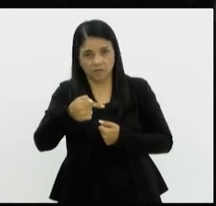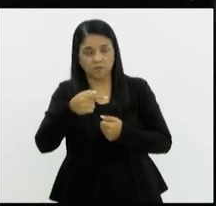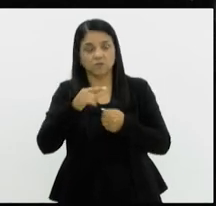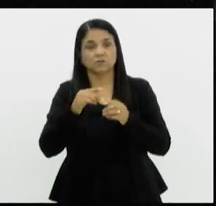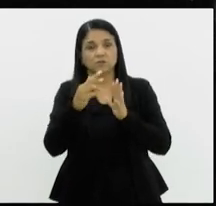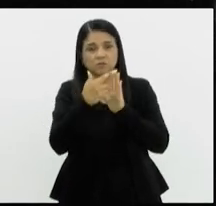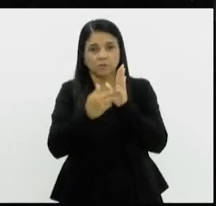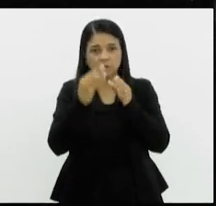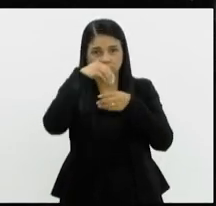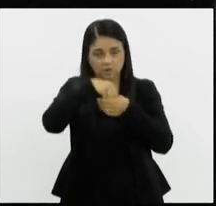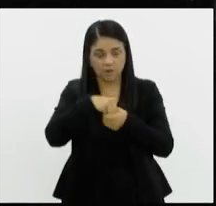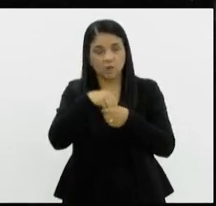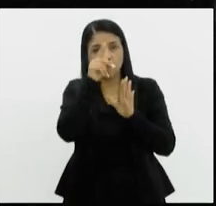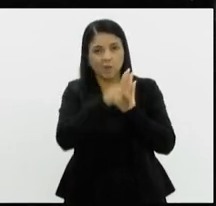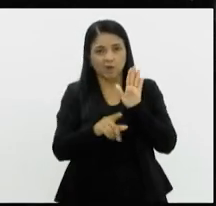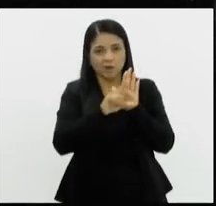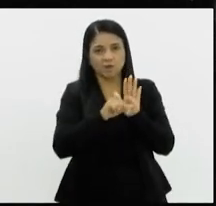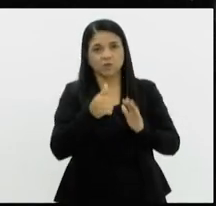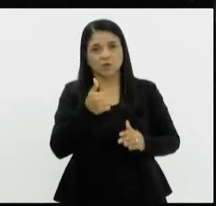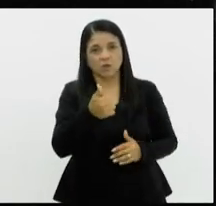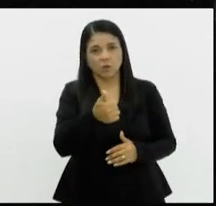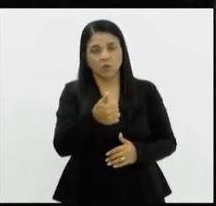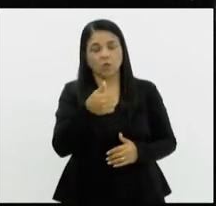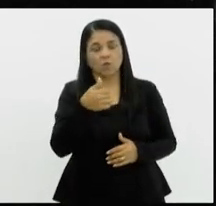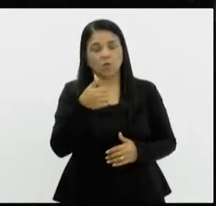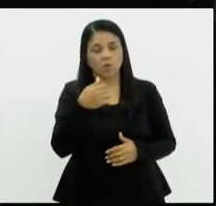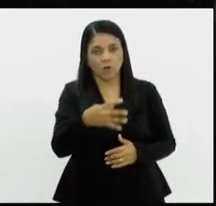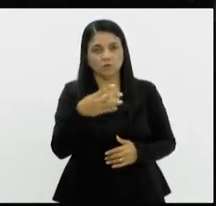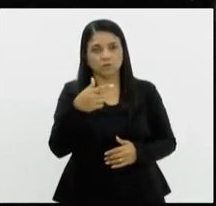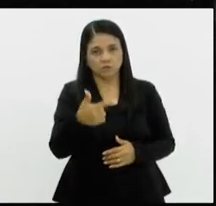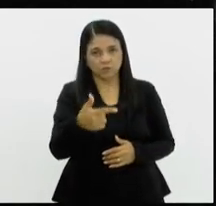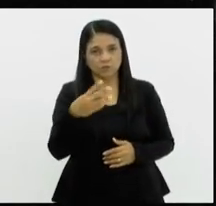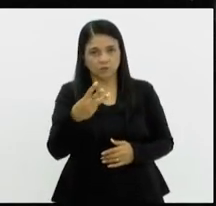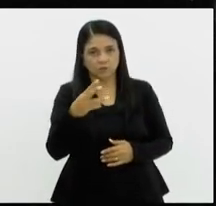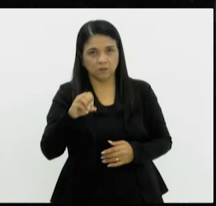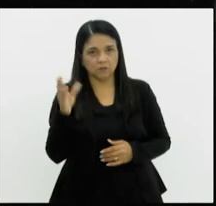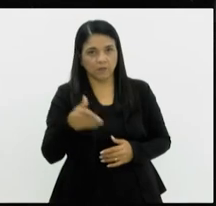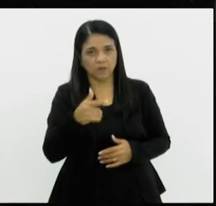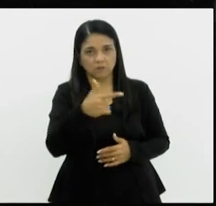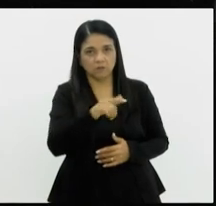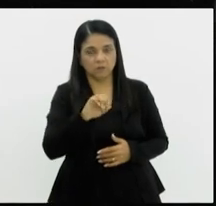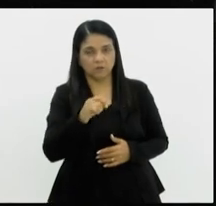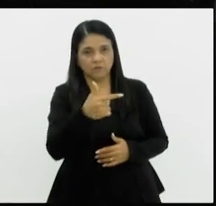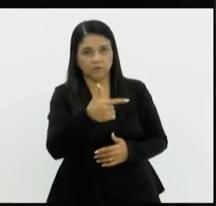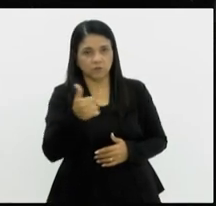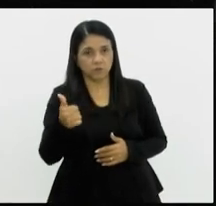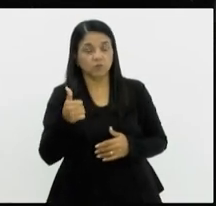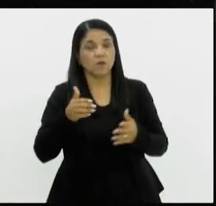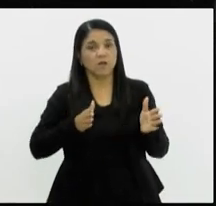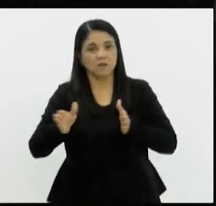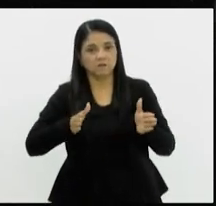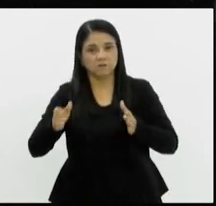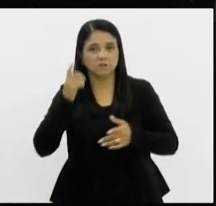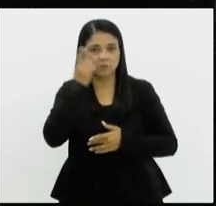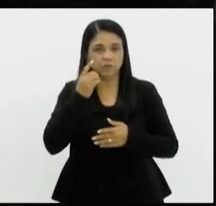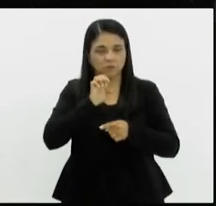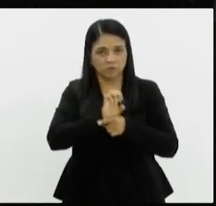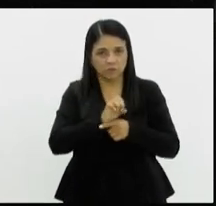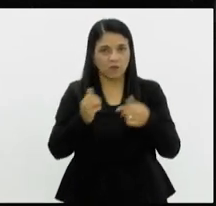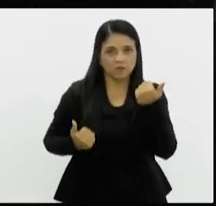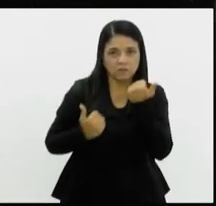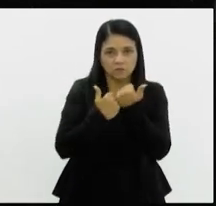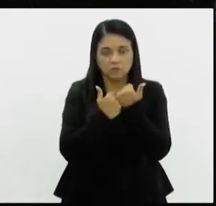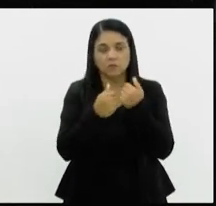urgente transmissão do projeto de lei número 4230 de 2021 que institui o acesso de deputados estaduais assessores e